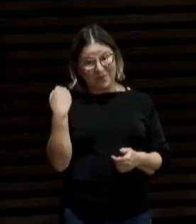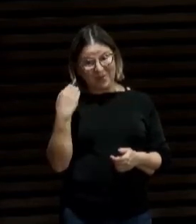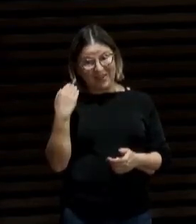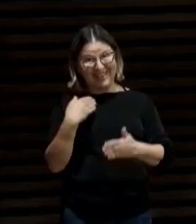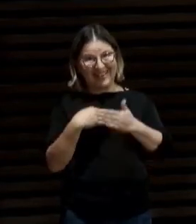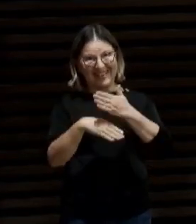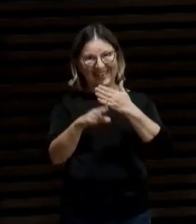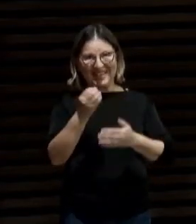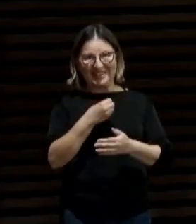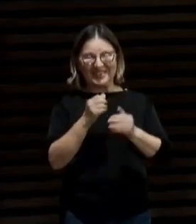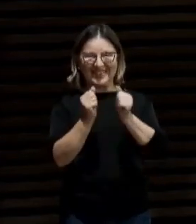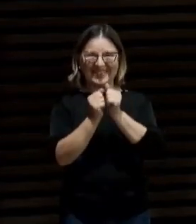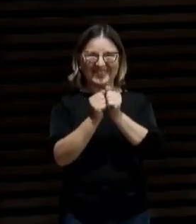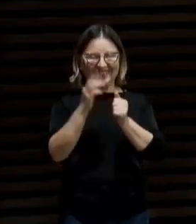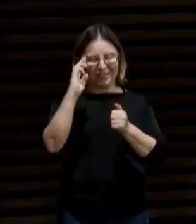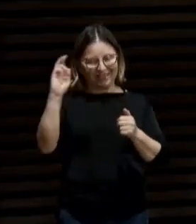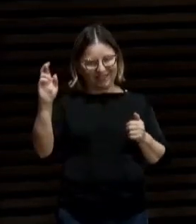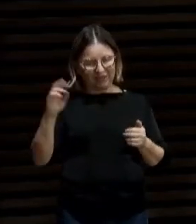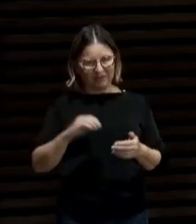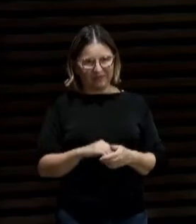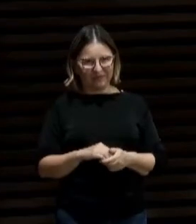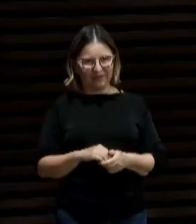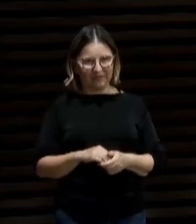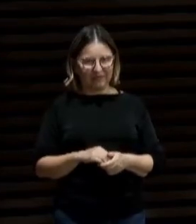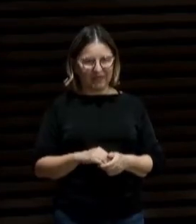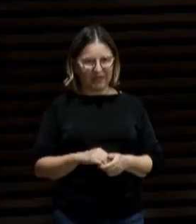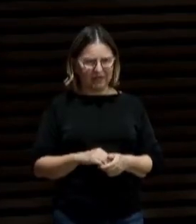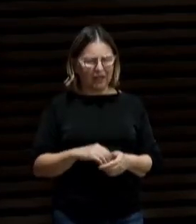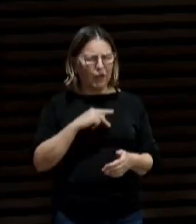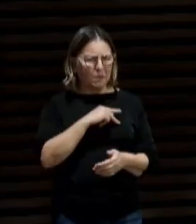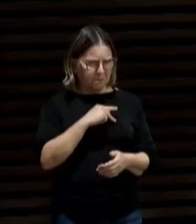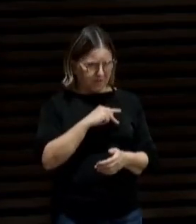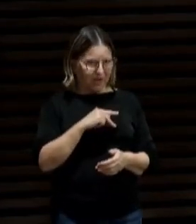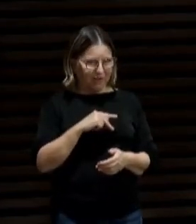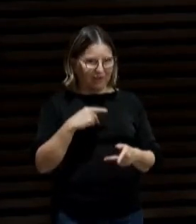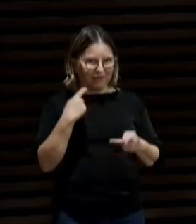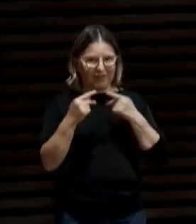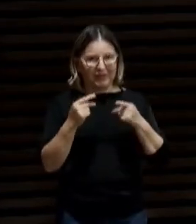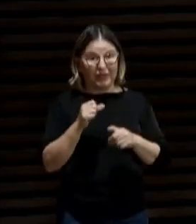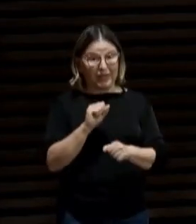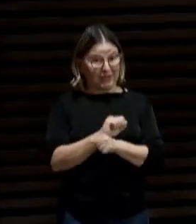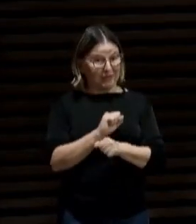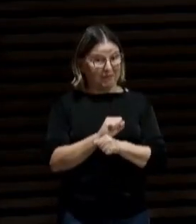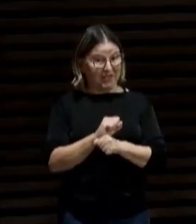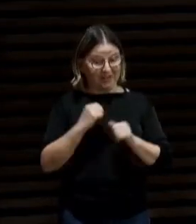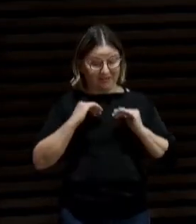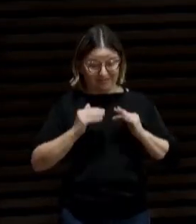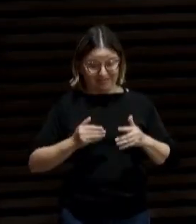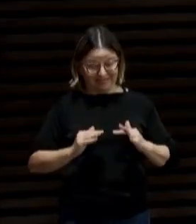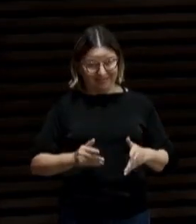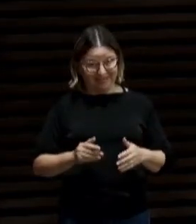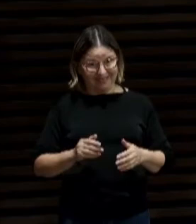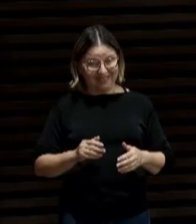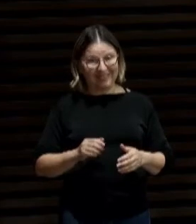mudou o raciocínio. Antes ele falou que esperava ser revestido. Ele não queria, toda vez fomos encontrados vestidos e não